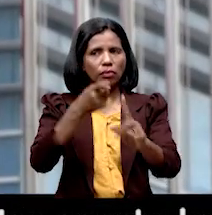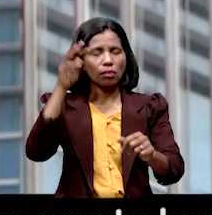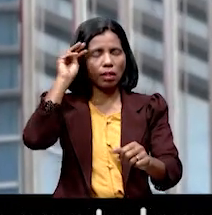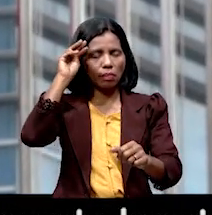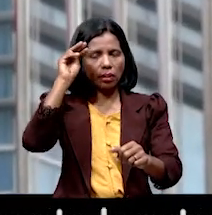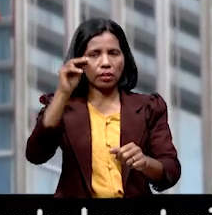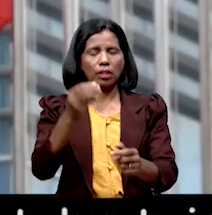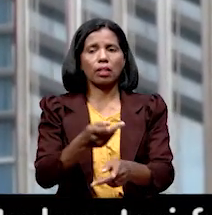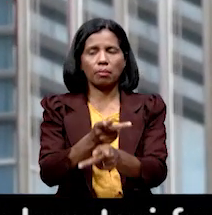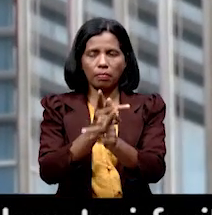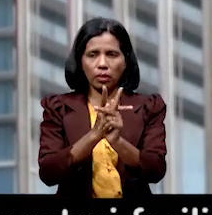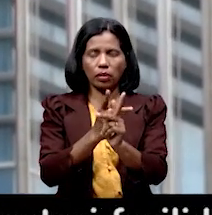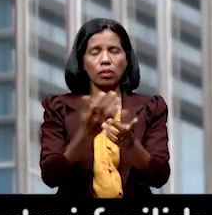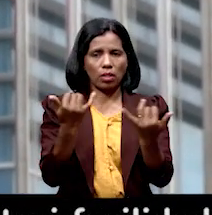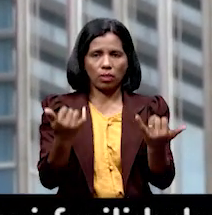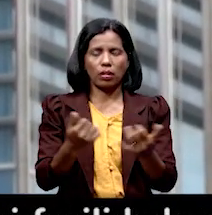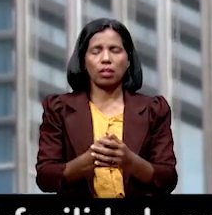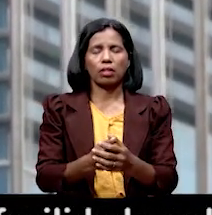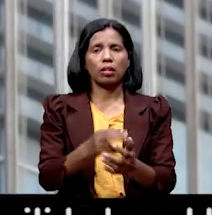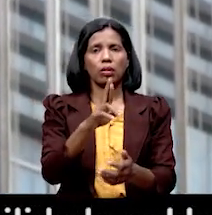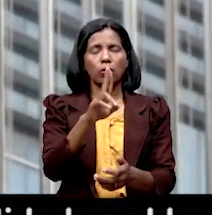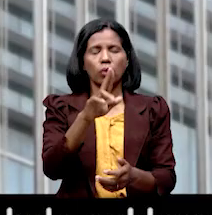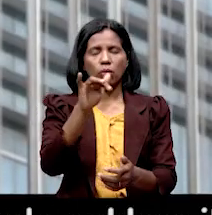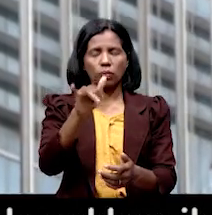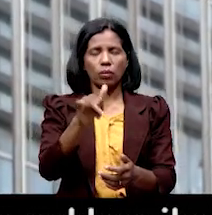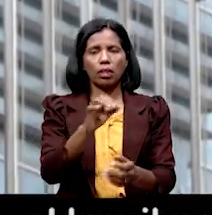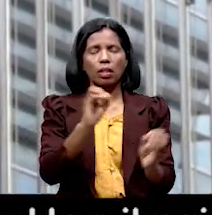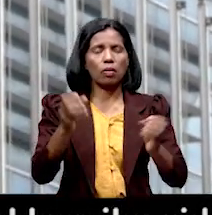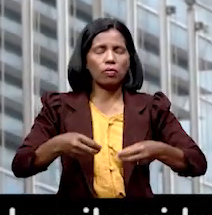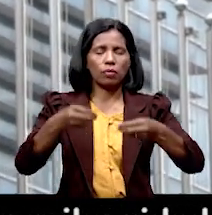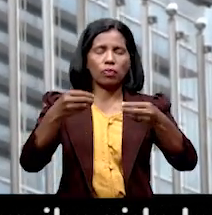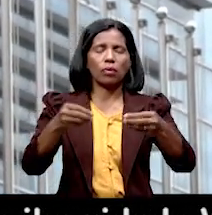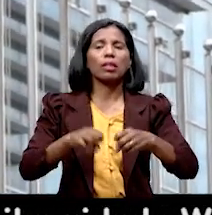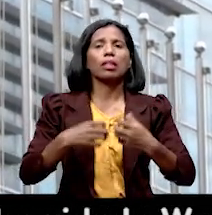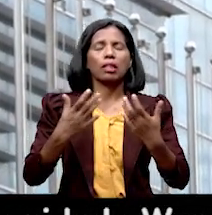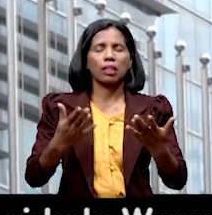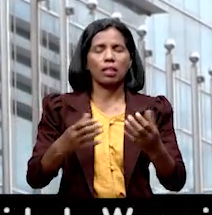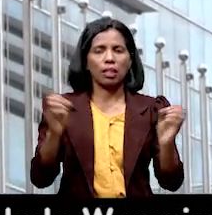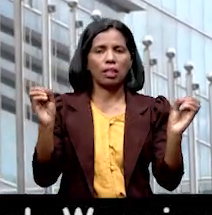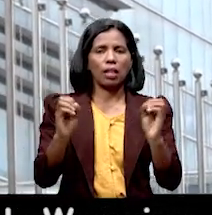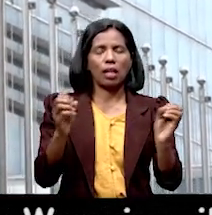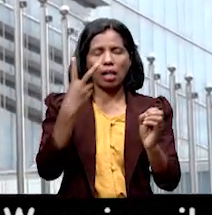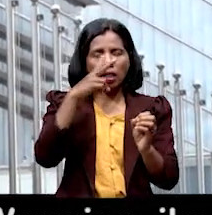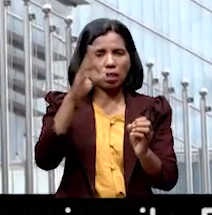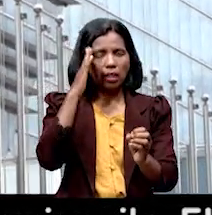ministério refere empresta to ohin loron, Rui Gomes la fom montante fixo ho razão la lembra valor o San no